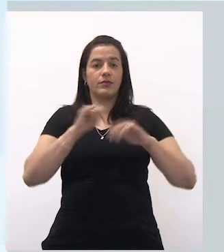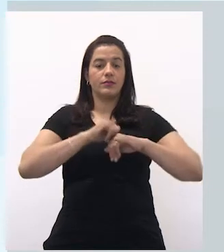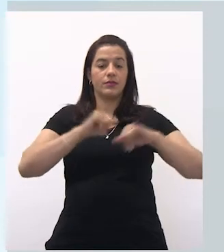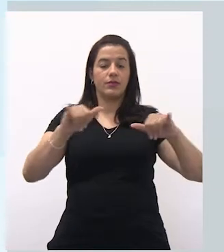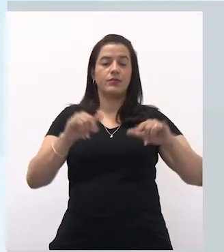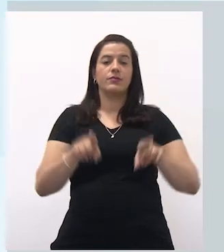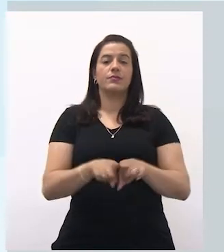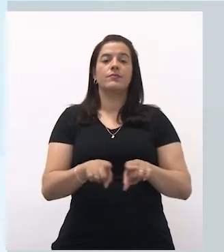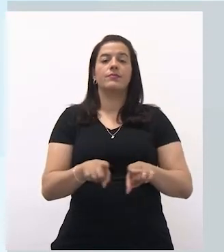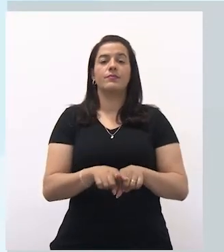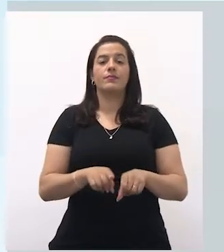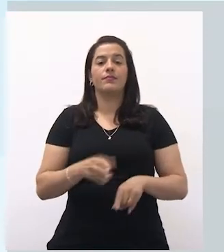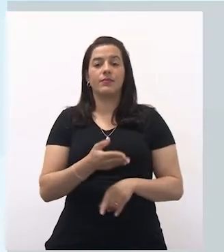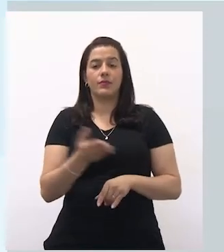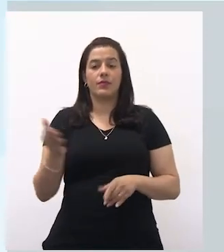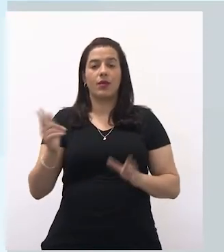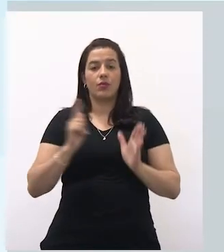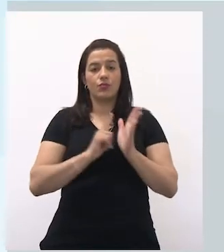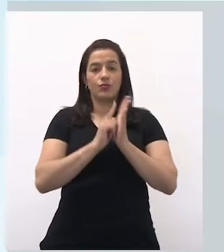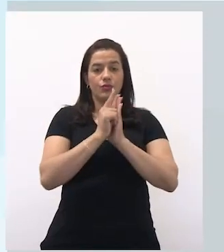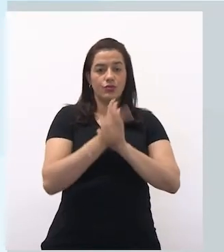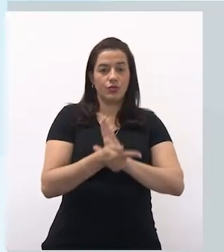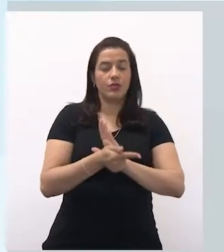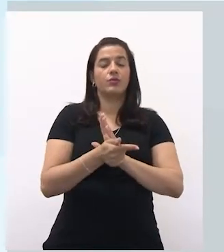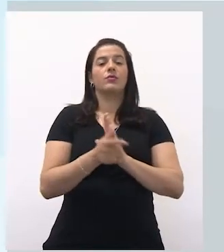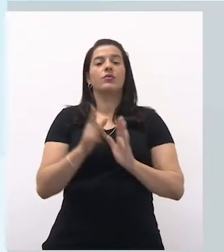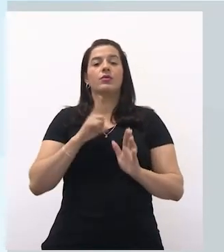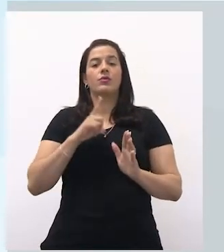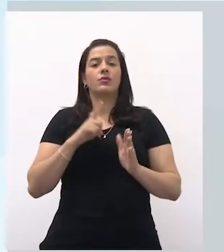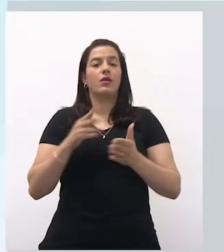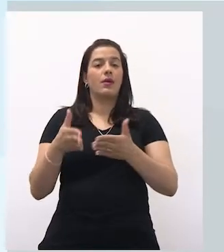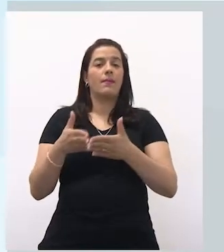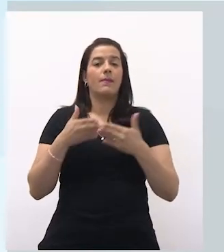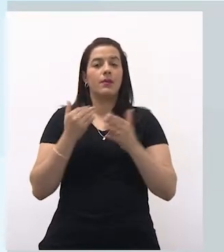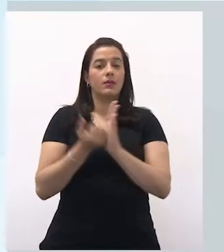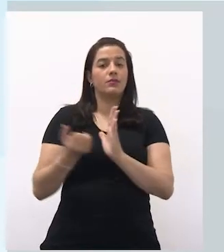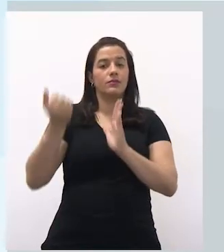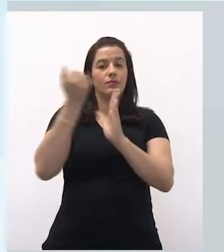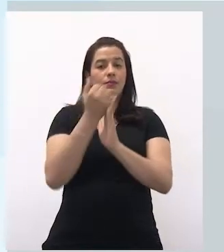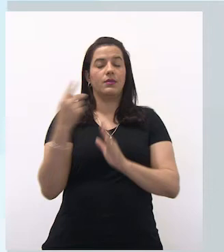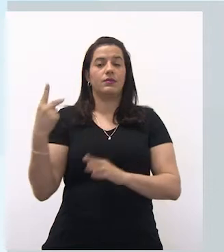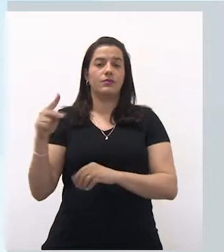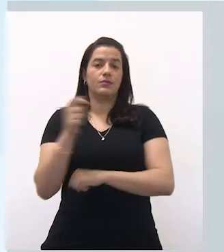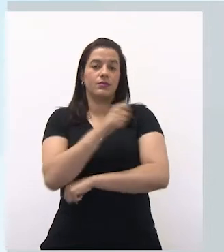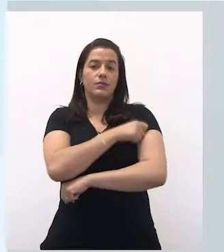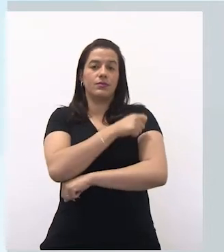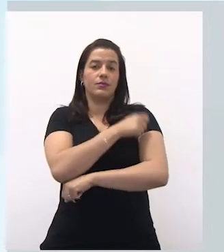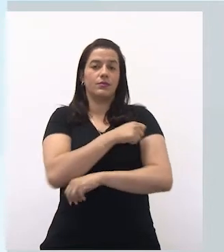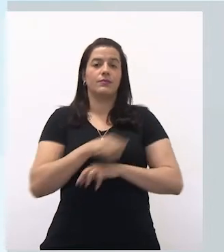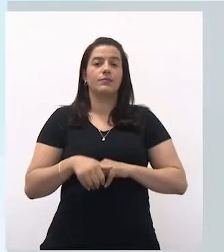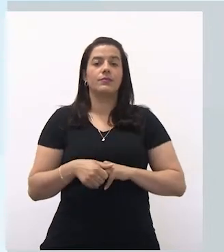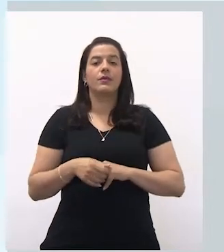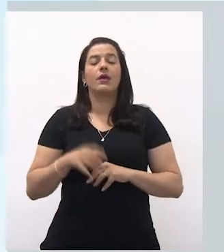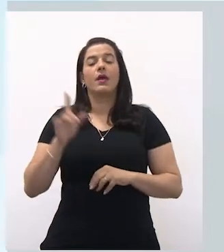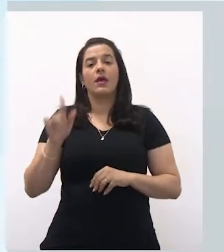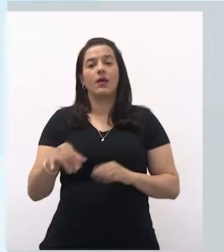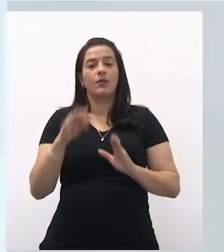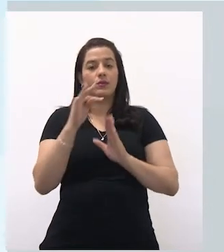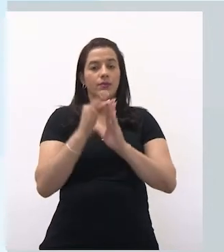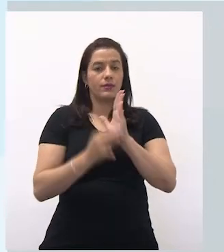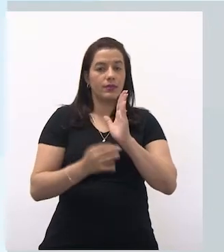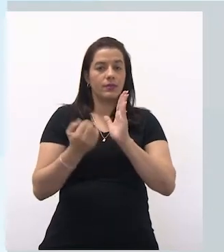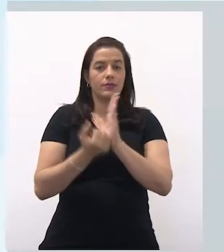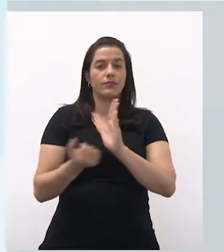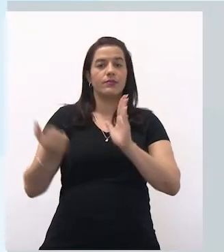o gênero textual já exige muito mais desse aluno, né? O texto já é um texto que exige mais desse aluno.